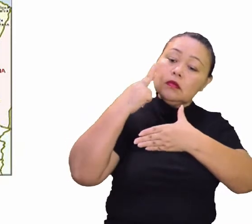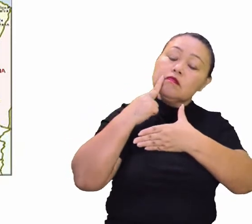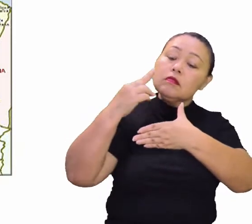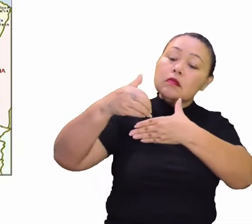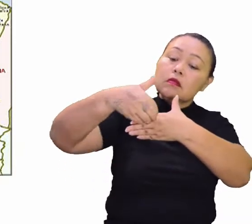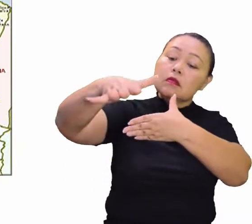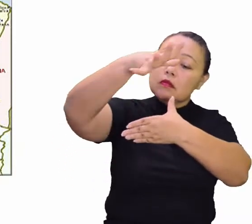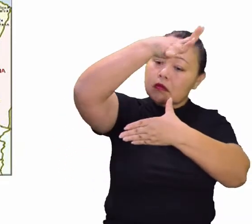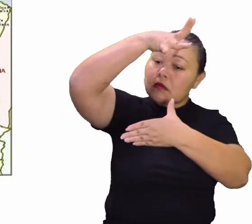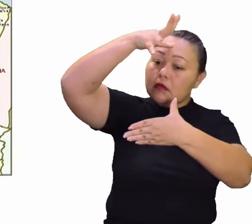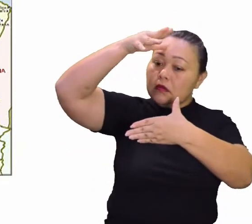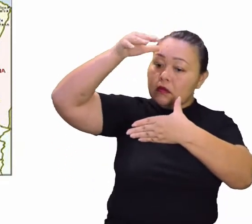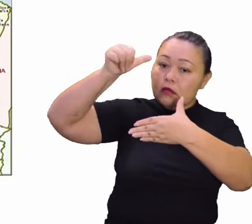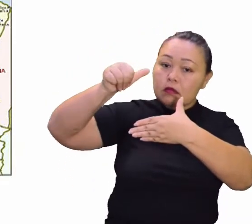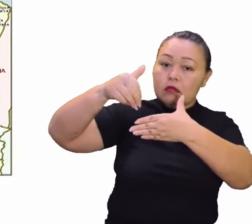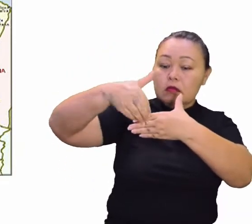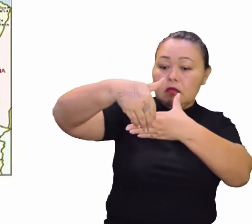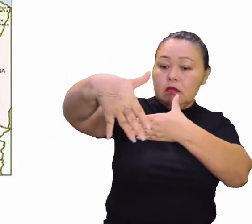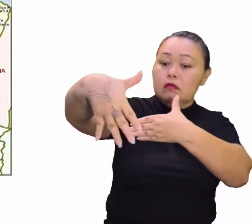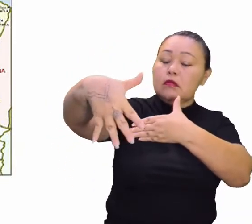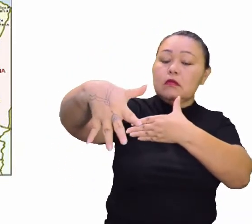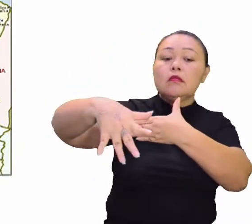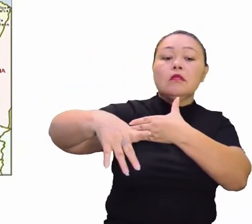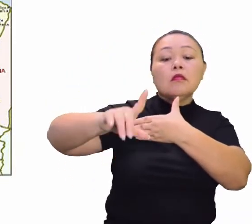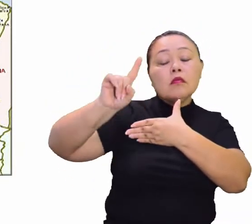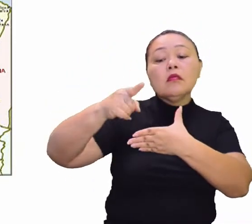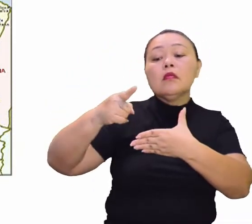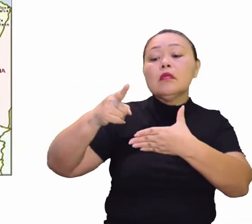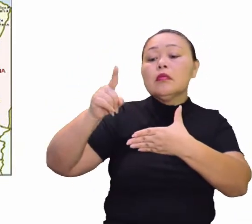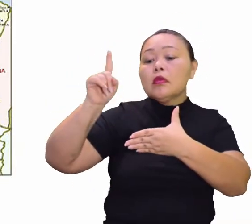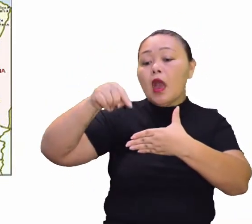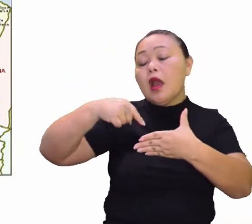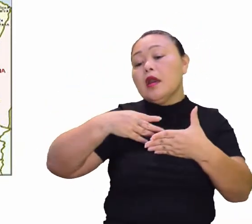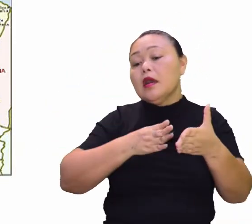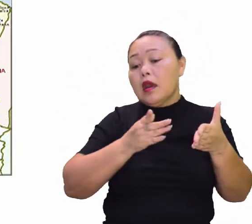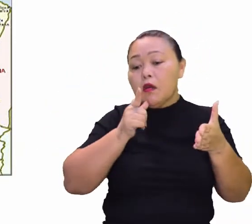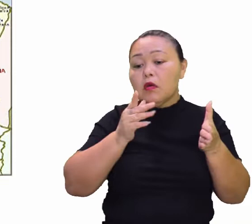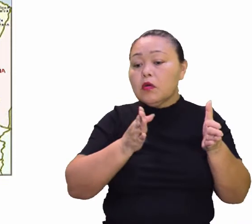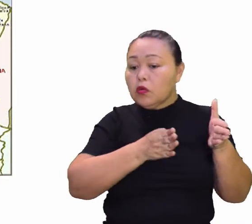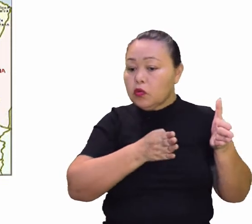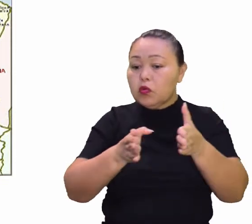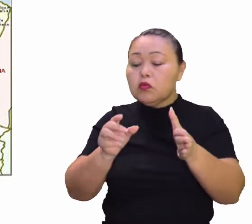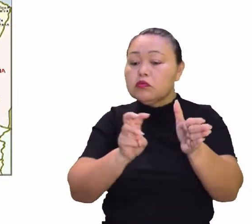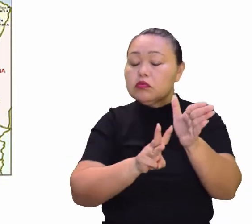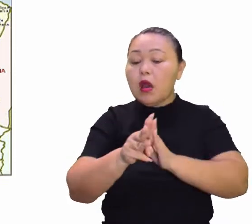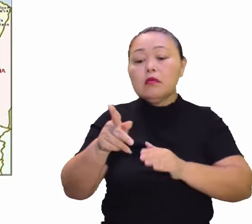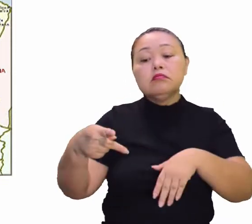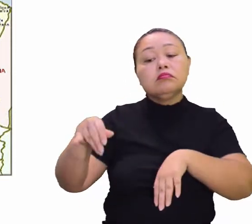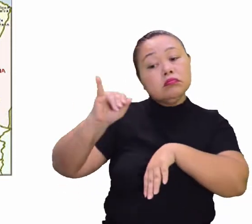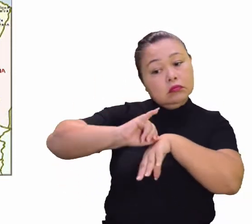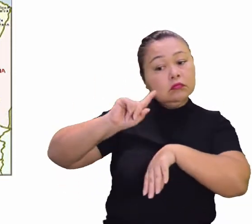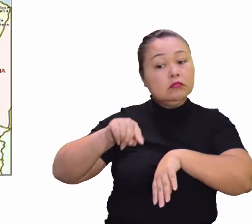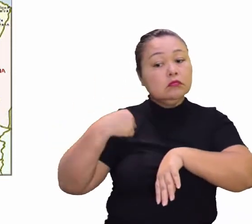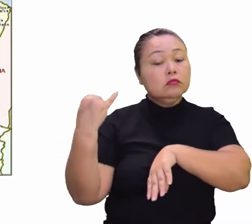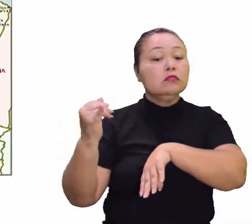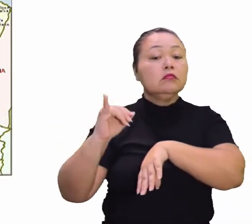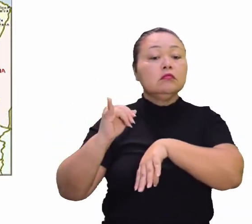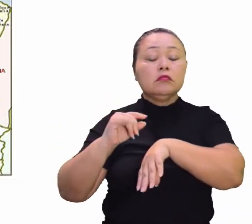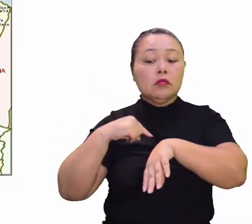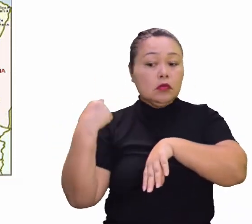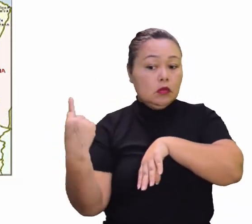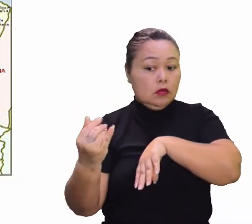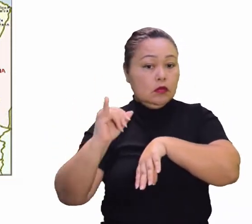180 quilômetros. Ok? E é o rio que cruza a nossa capital, né, professor Jorge? Exatamente. Até desaguar lá no